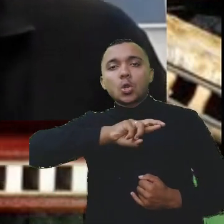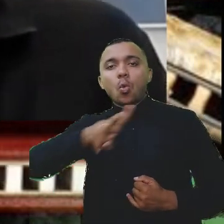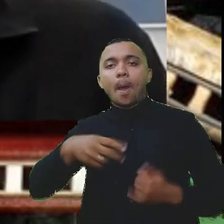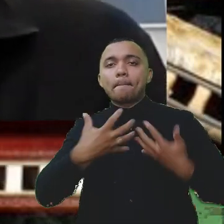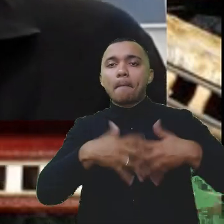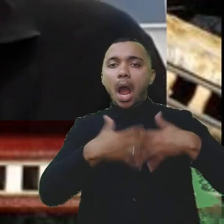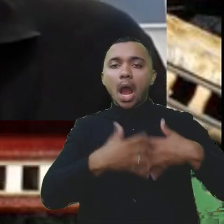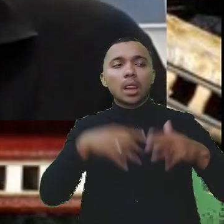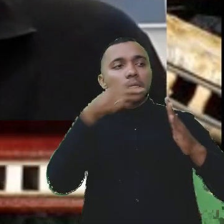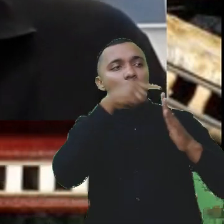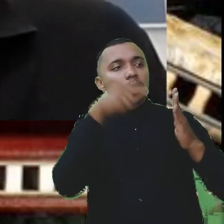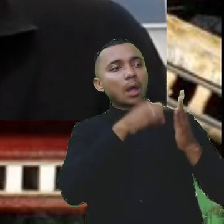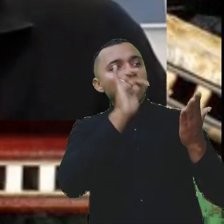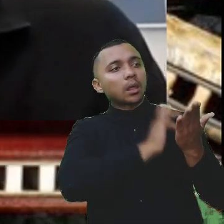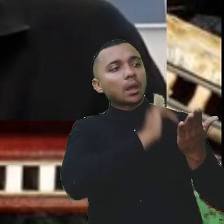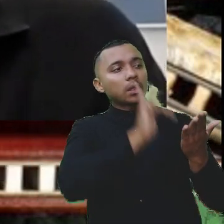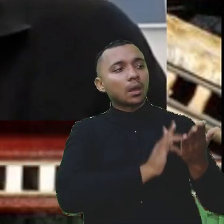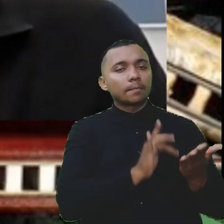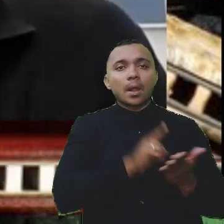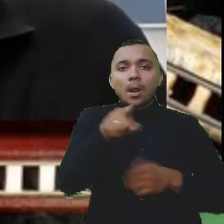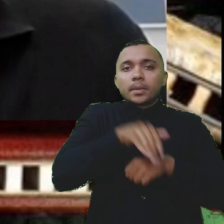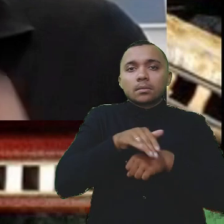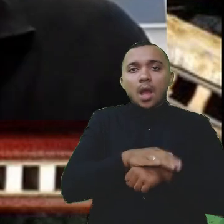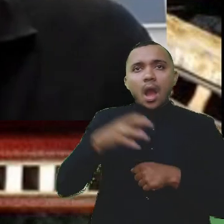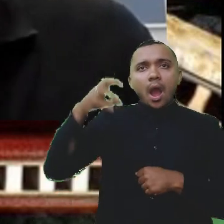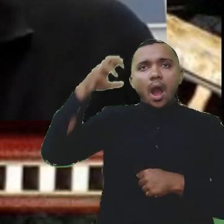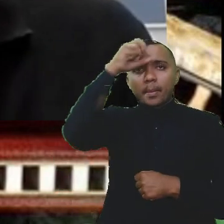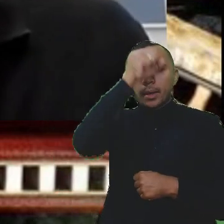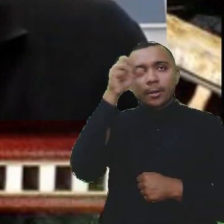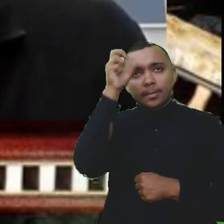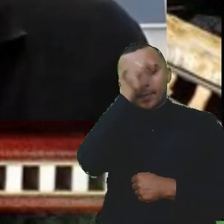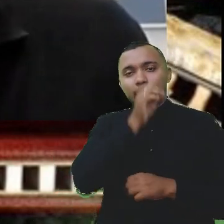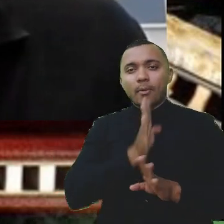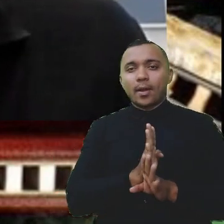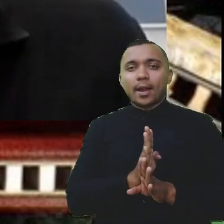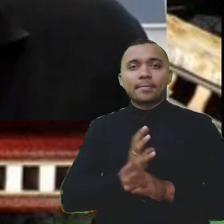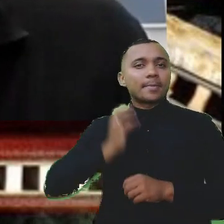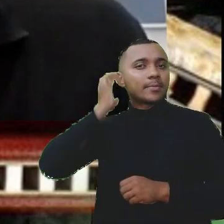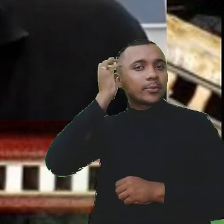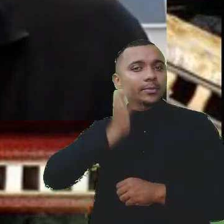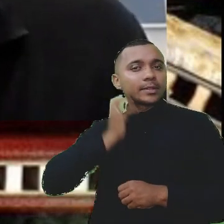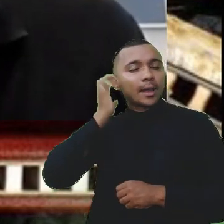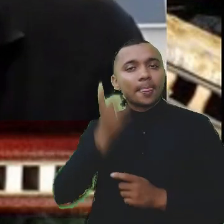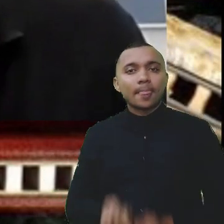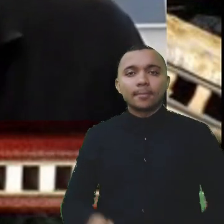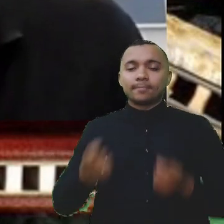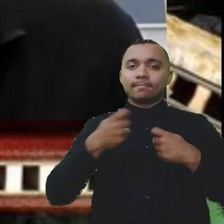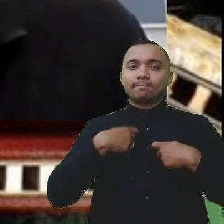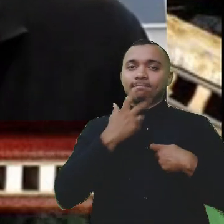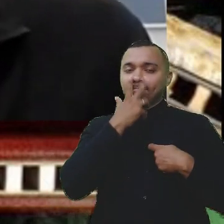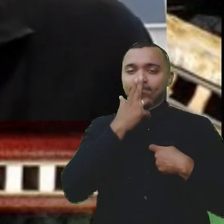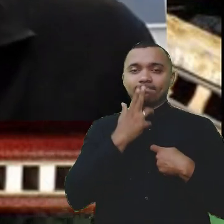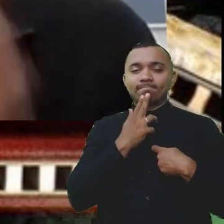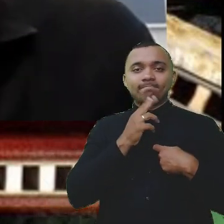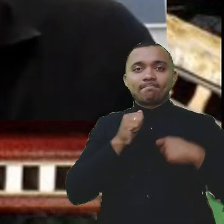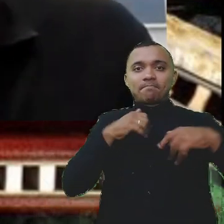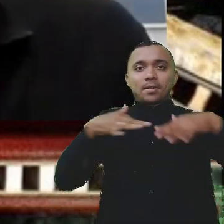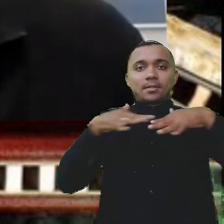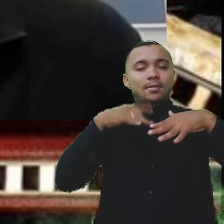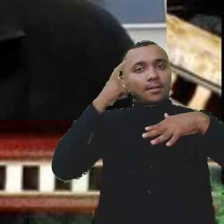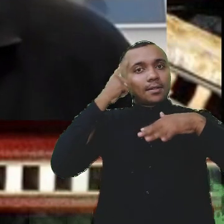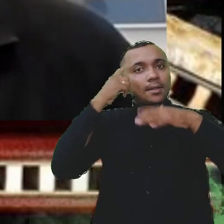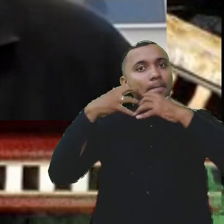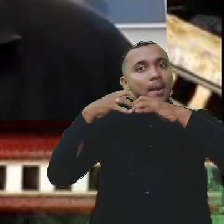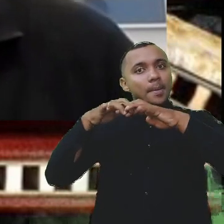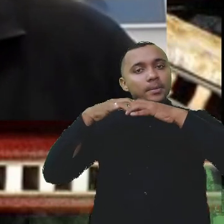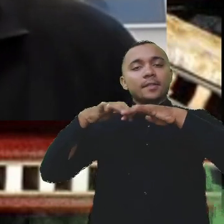desenvolver, ouvir, realizar. A música, ela mexe muito com o teu interior. com o teu inconsciente, com o teu subconsciente,